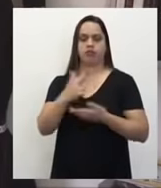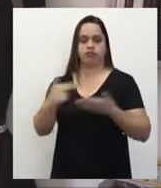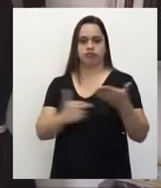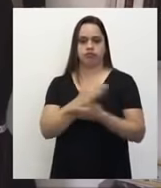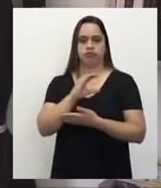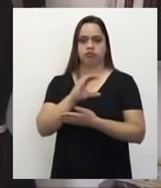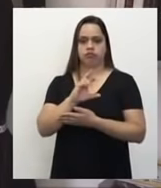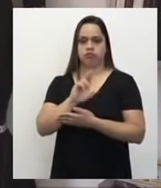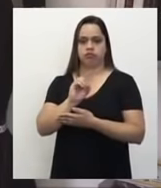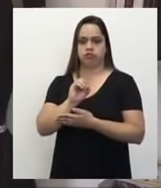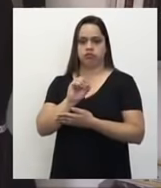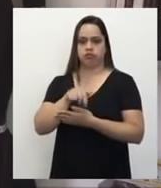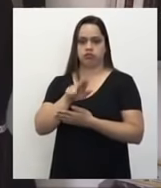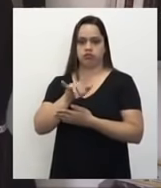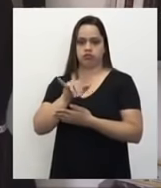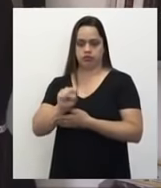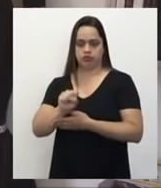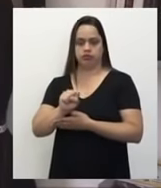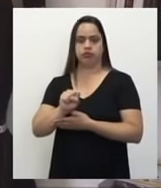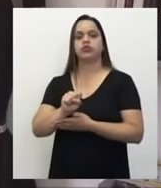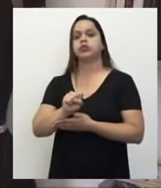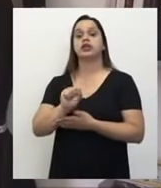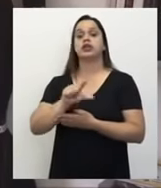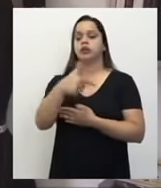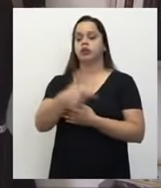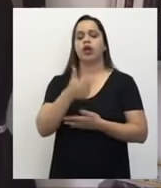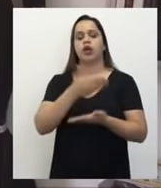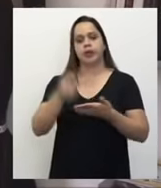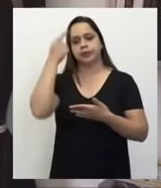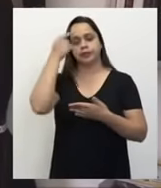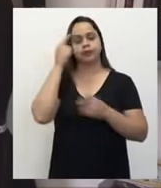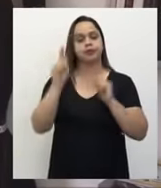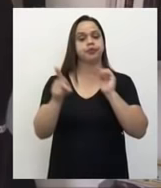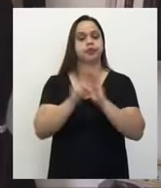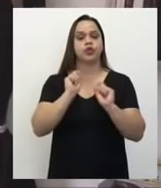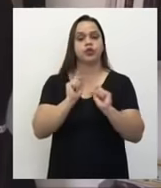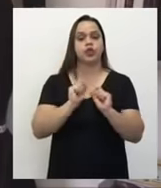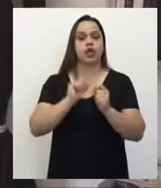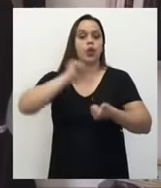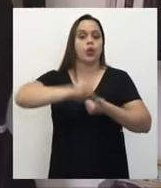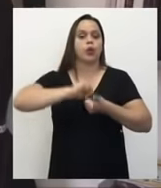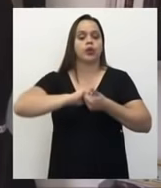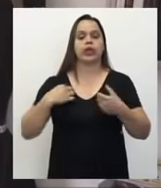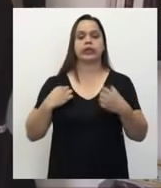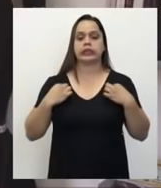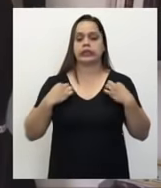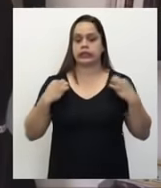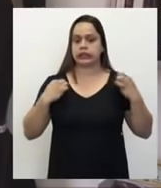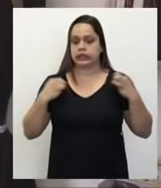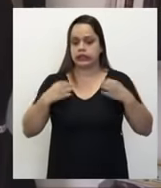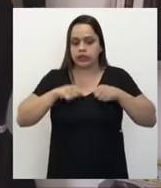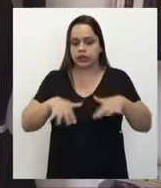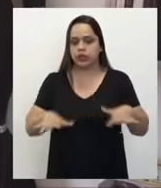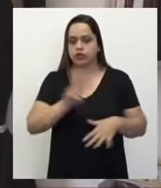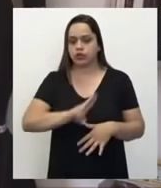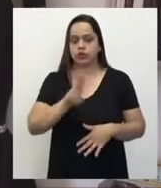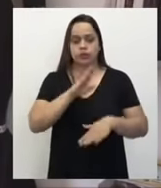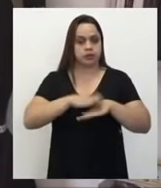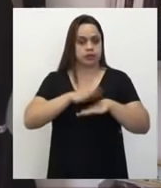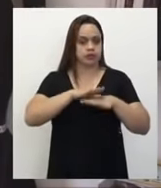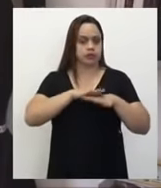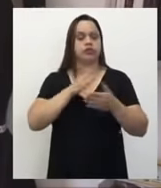a produção. E aí a gente começa a pensar nos tecidos que vão ser usados para fazer esse figurino. E